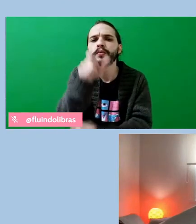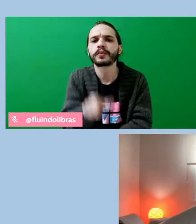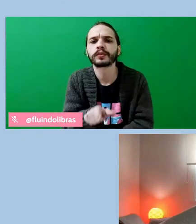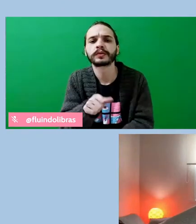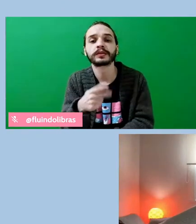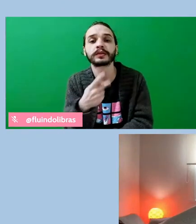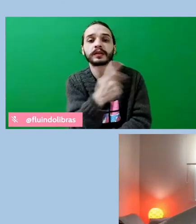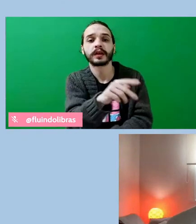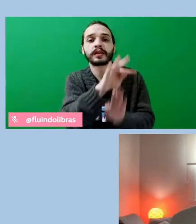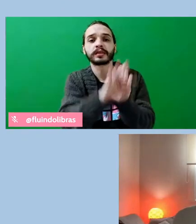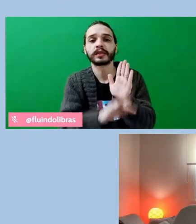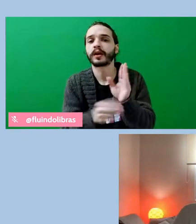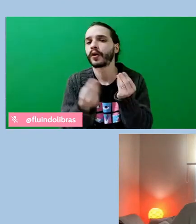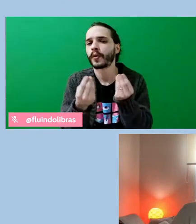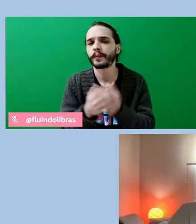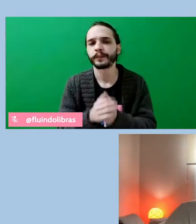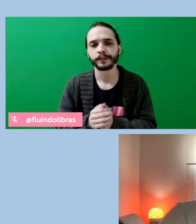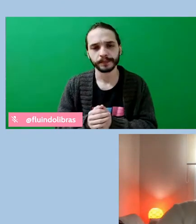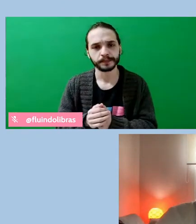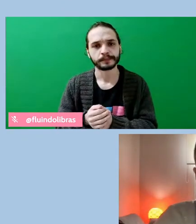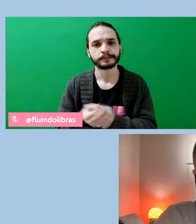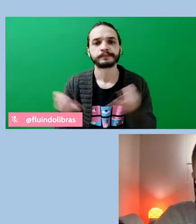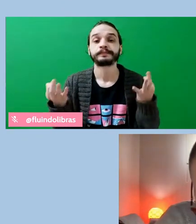chegou até você. Perfeito.